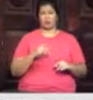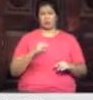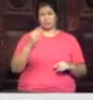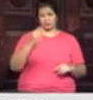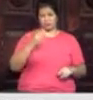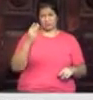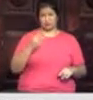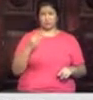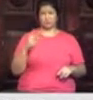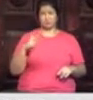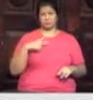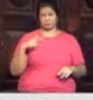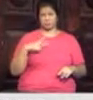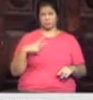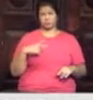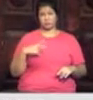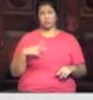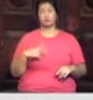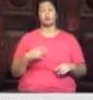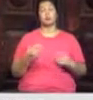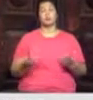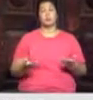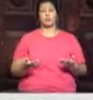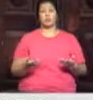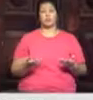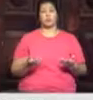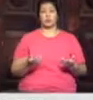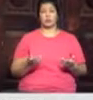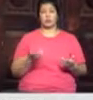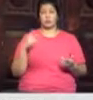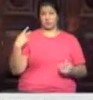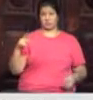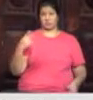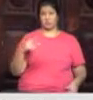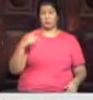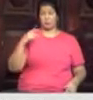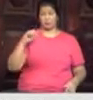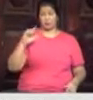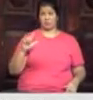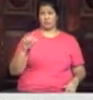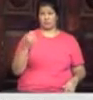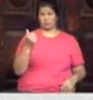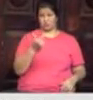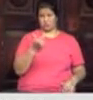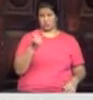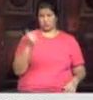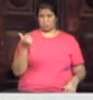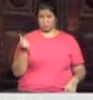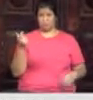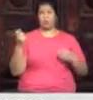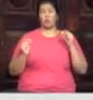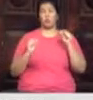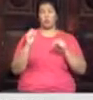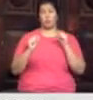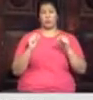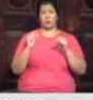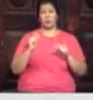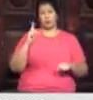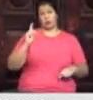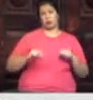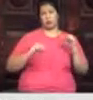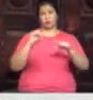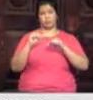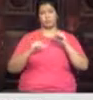de 98, hoje PLC 30 de 2015. O PL 6787 de 2016 representa uma mudança profunda no sistema de relações de